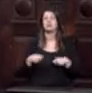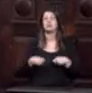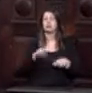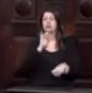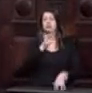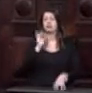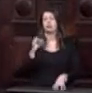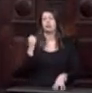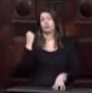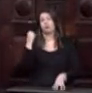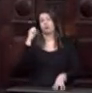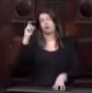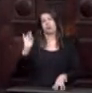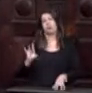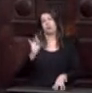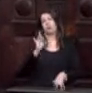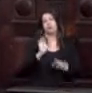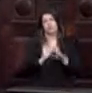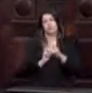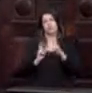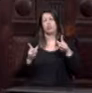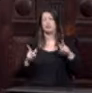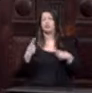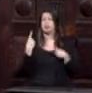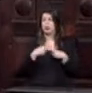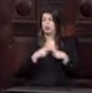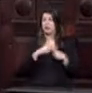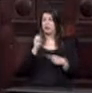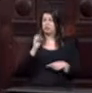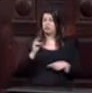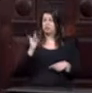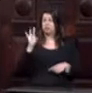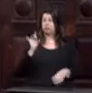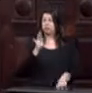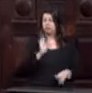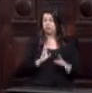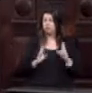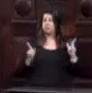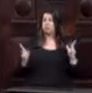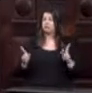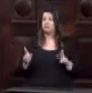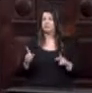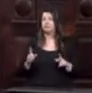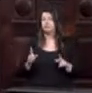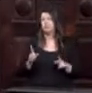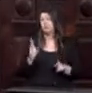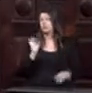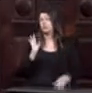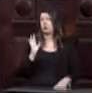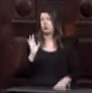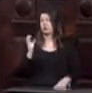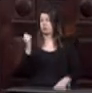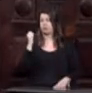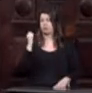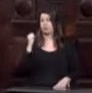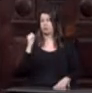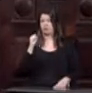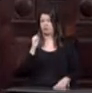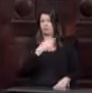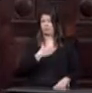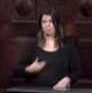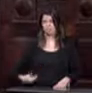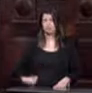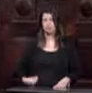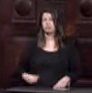poder individualmente, porque senão fica, como está o encaminhamento, um teto apenas para o Poder Executivo. E